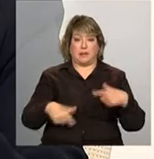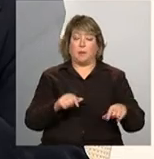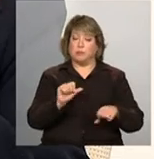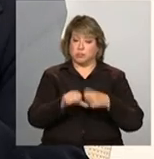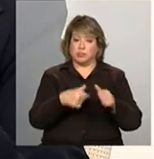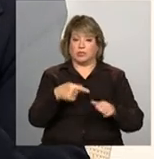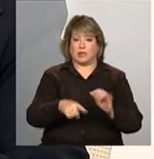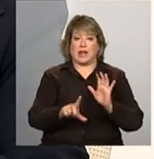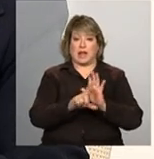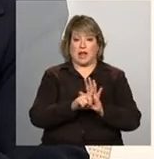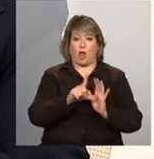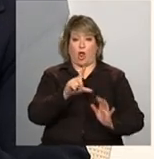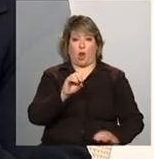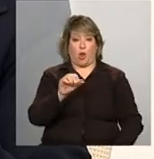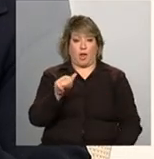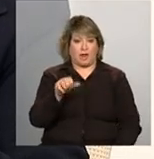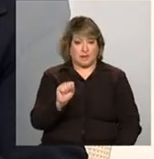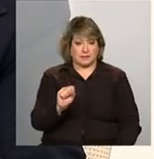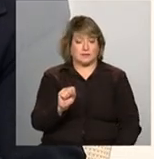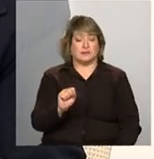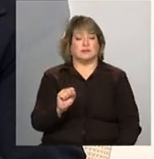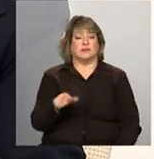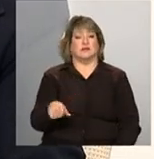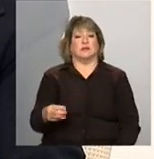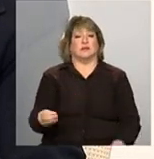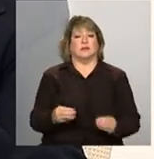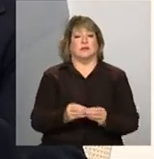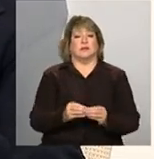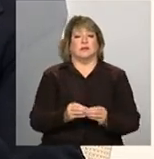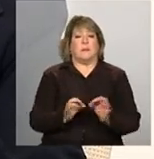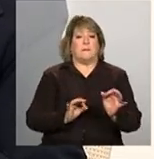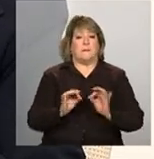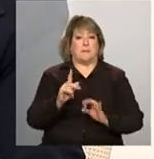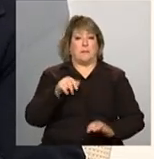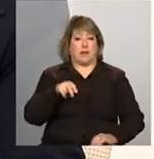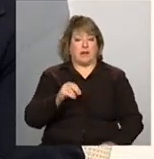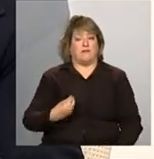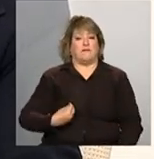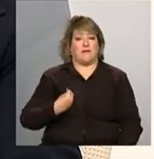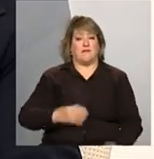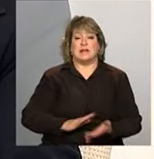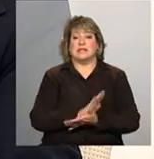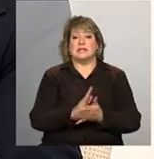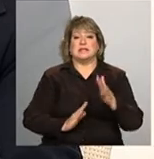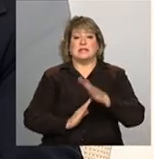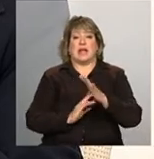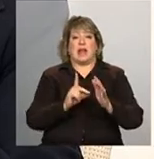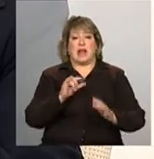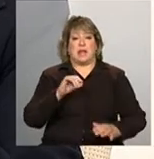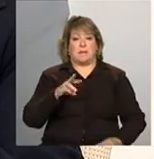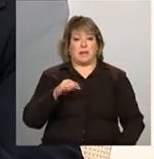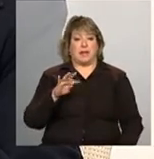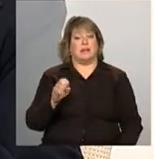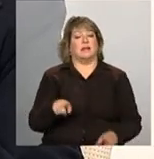vieram junto com a instituição do Plano Viver Sem Limites, foi uma das ações do Plano Viver Sem Limites também. Então, a partir